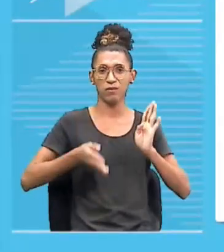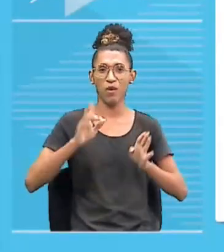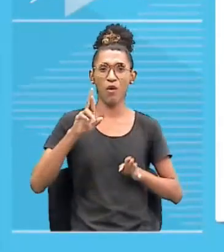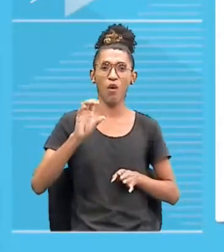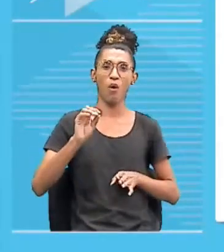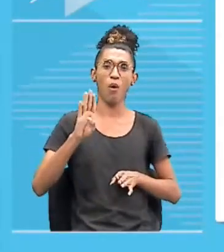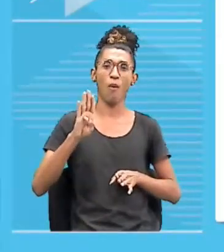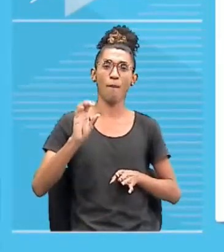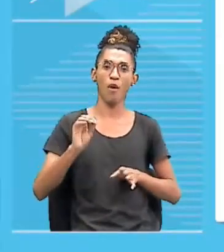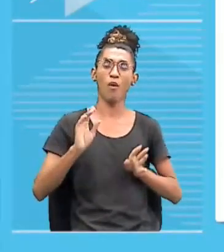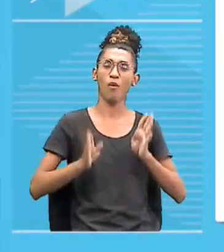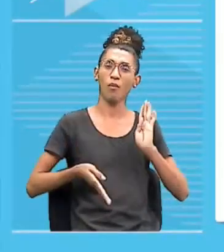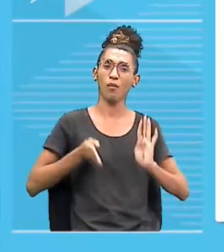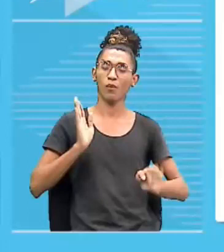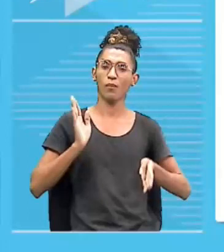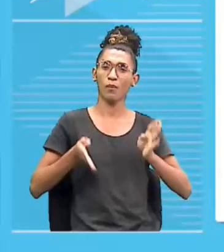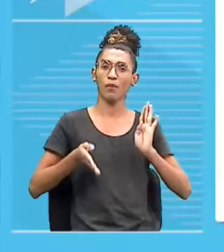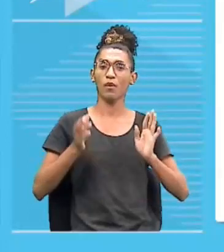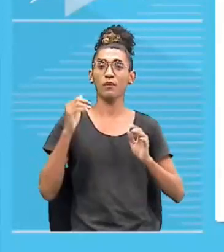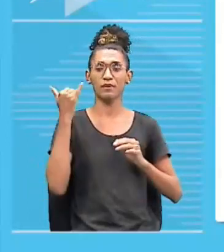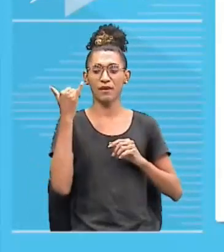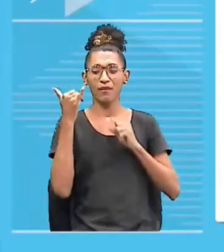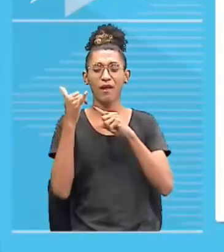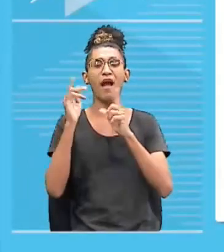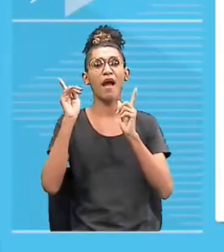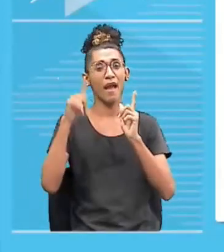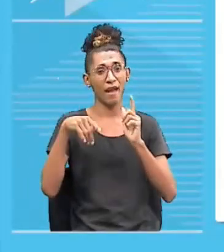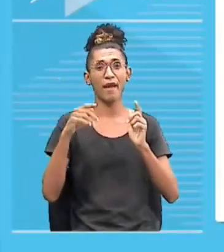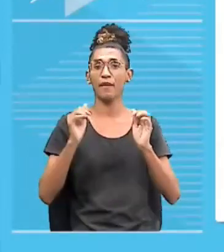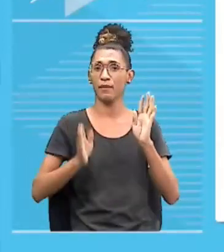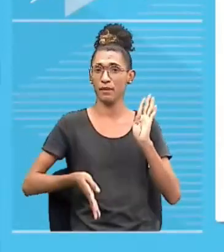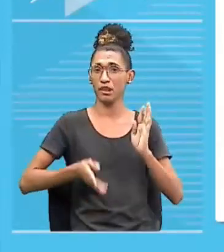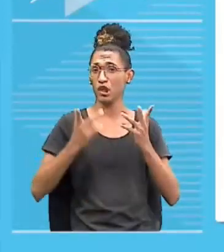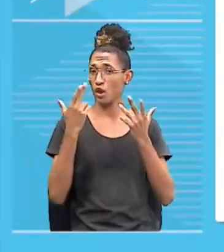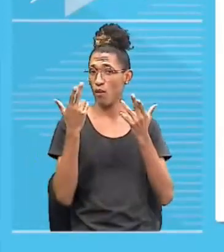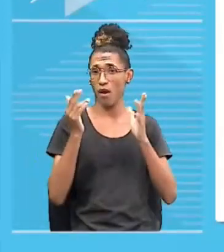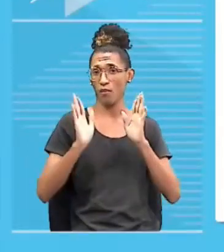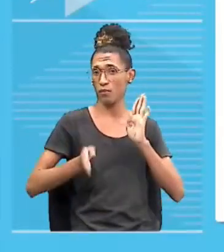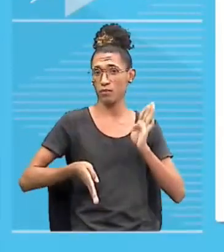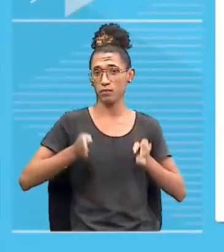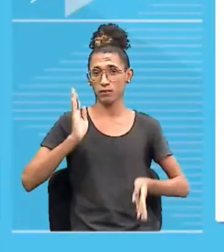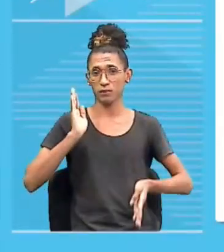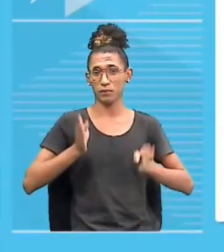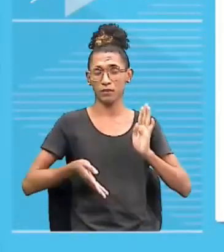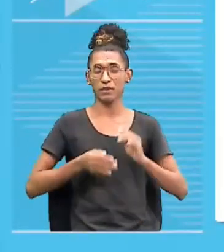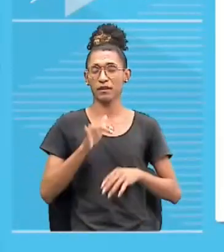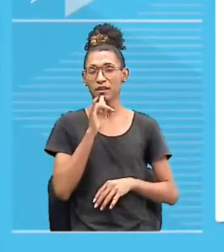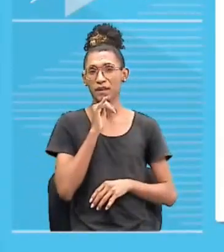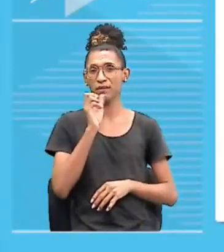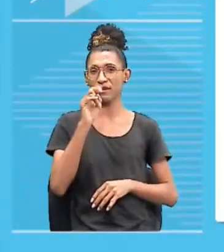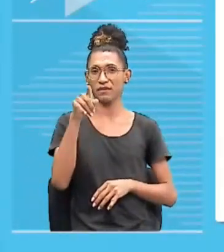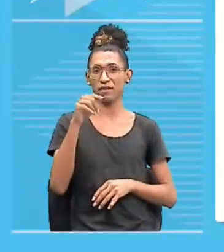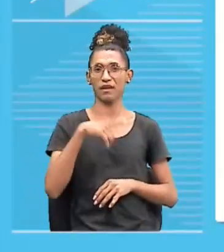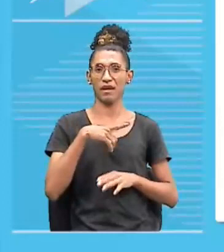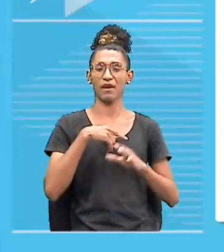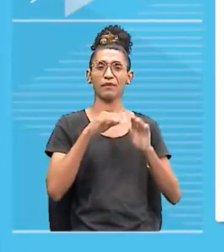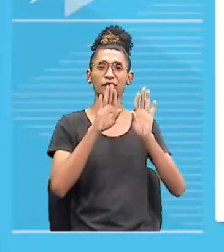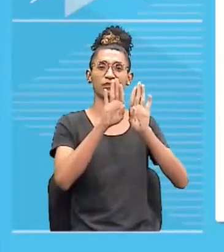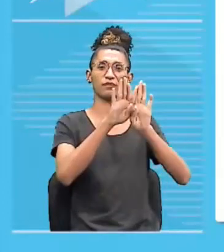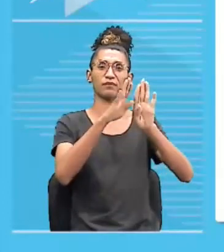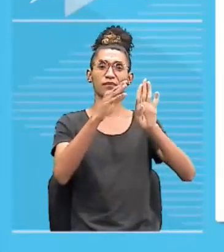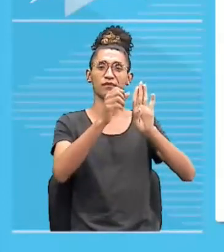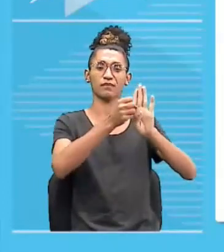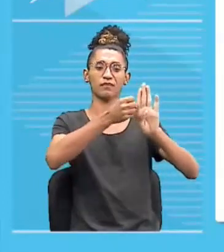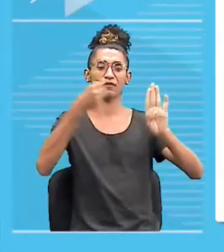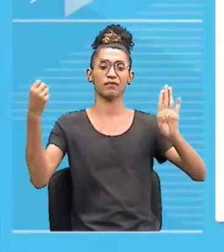portátil. O celular, ele pode sim ser considerado um robô, tá? Se você tem uma geladeira, ou se você tem